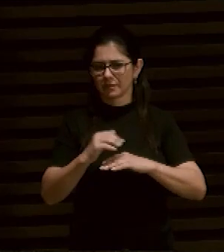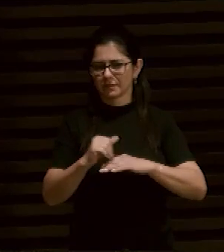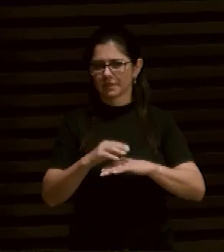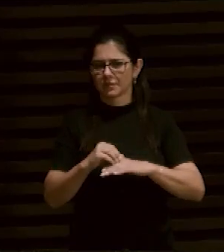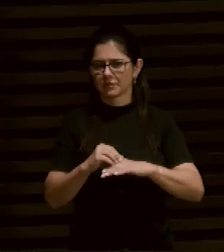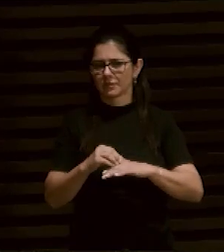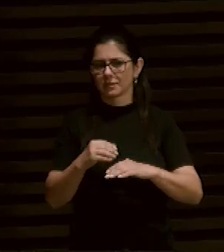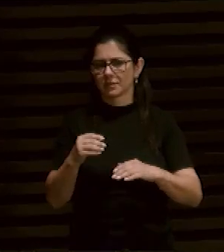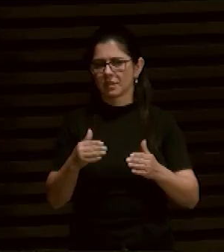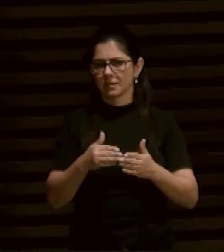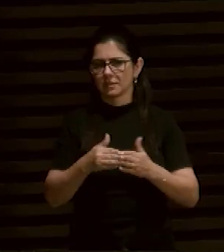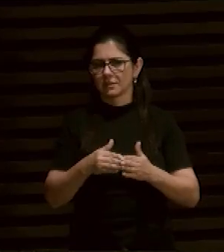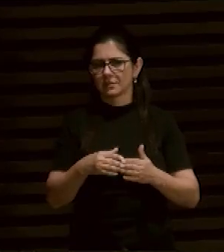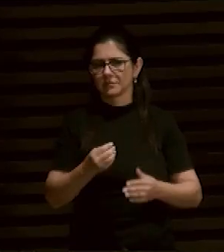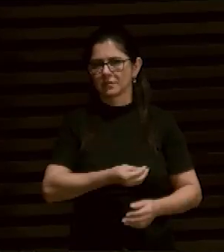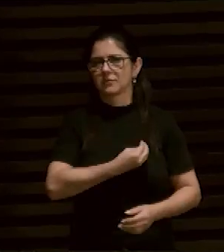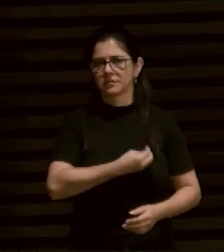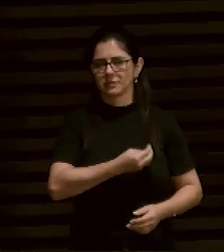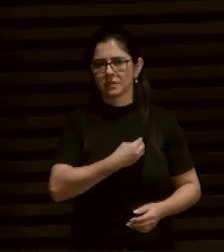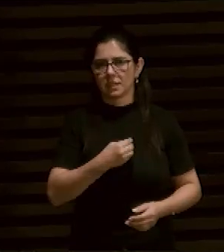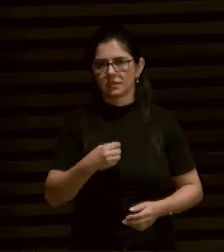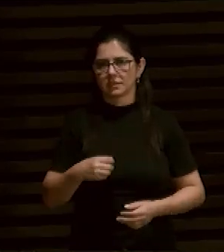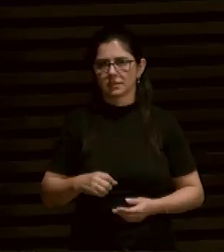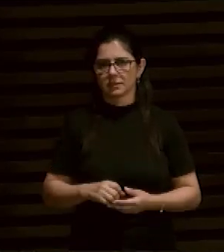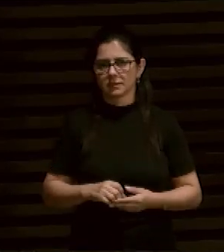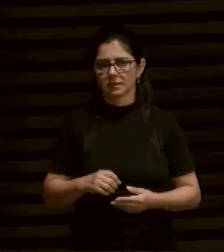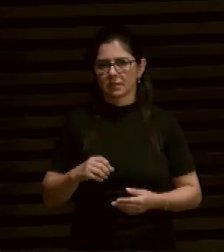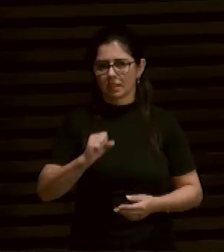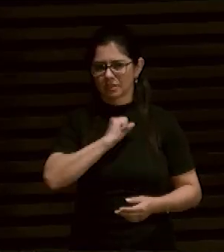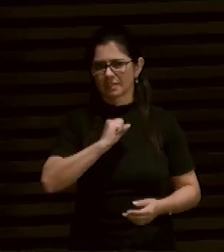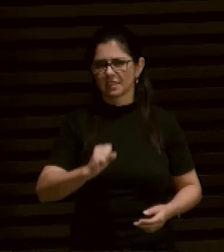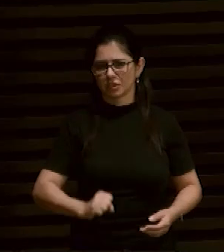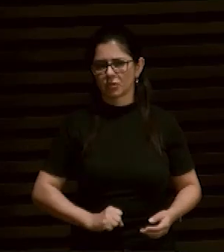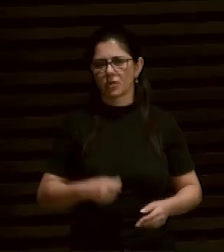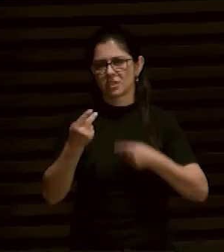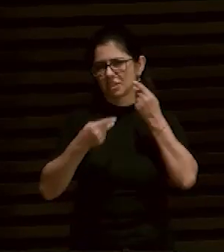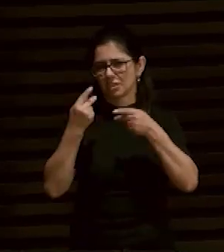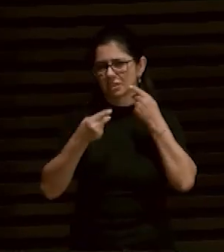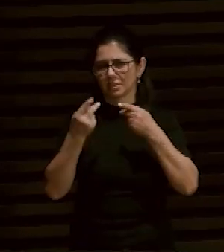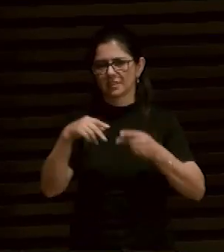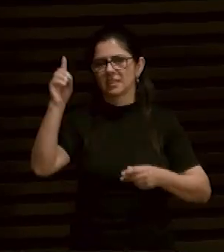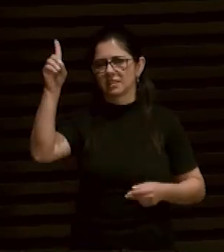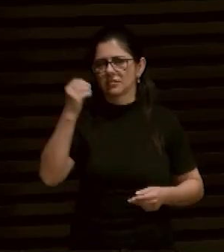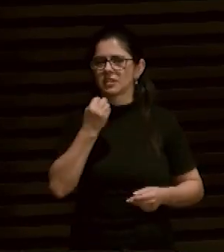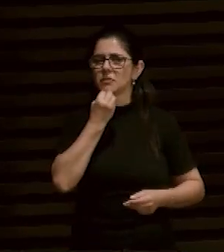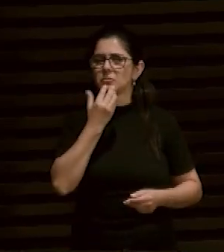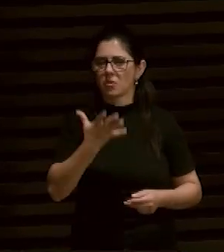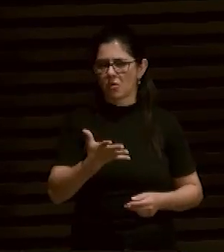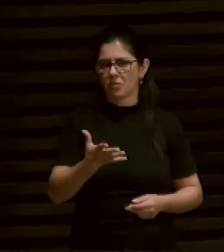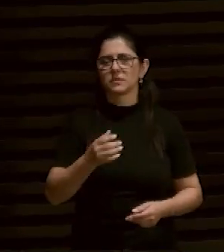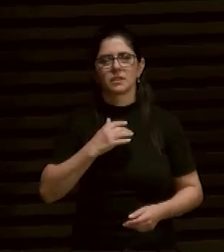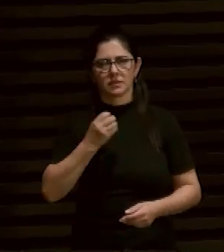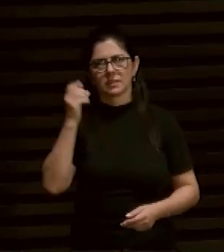vida. Savonarola chega até ele e fala assim: Senhor, Deus é bom, Deus é